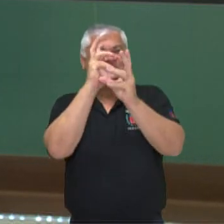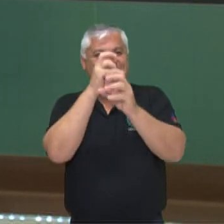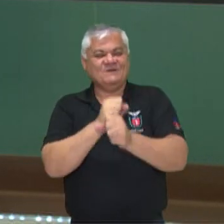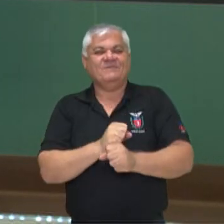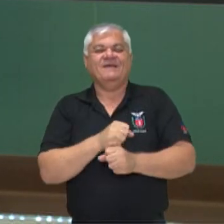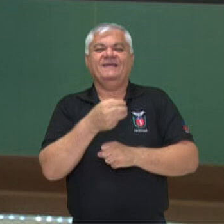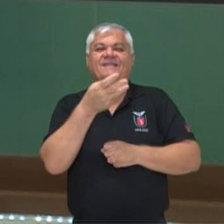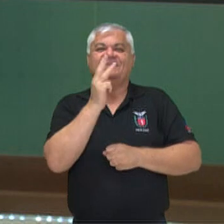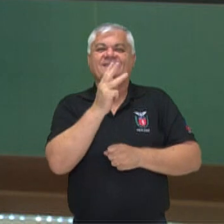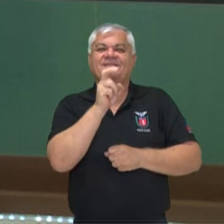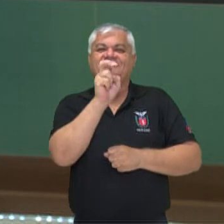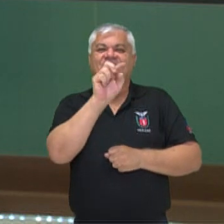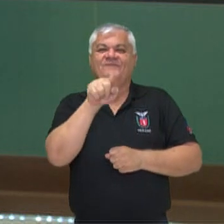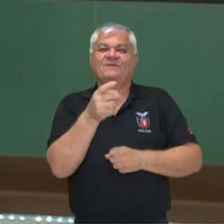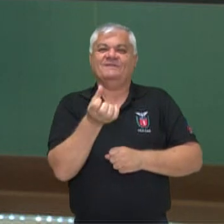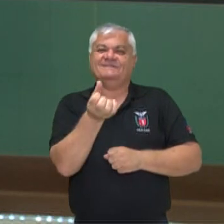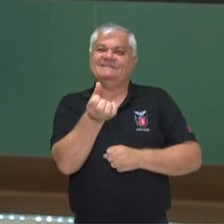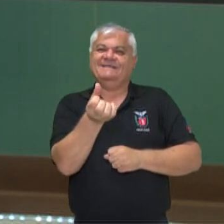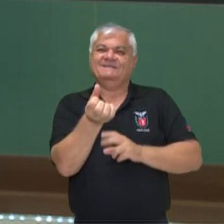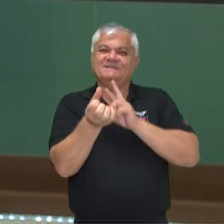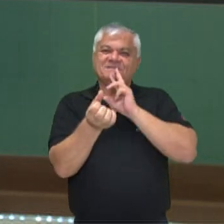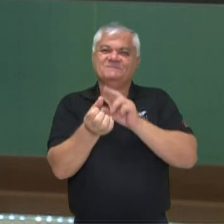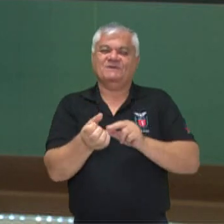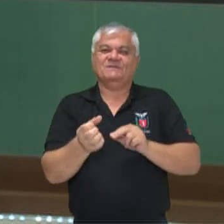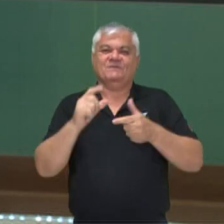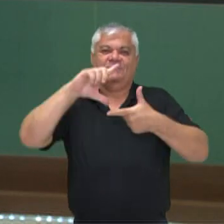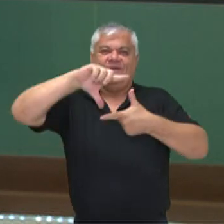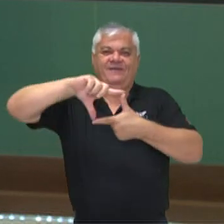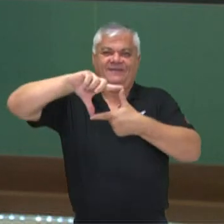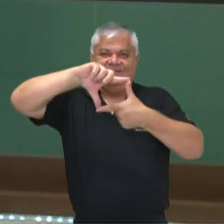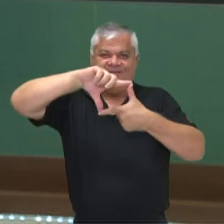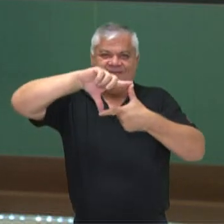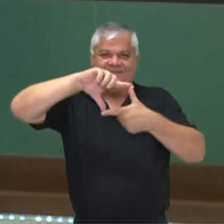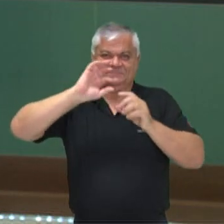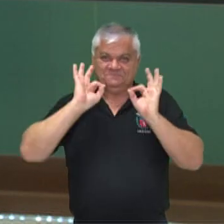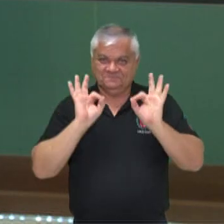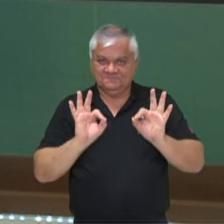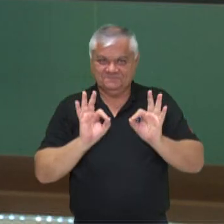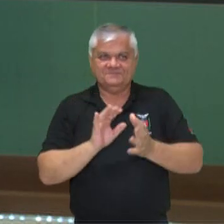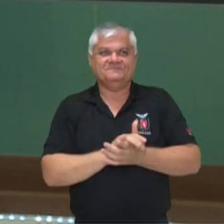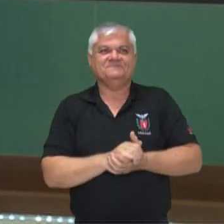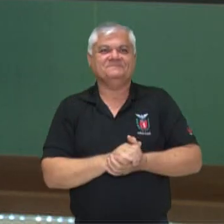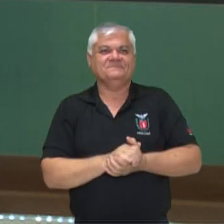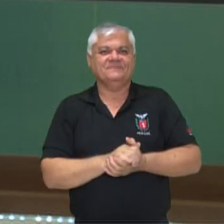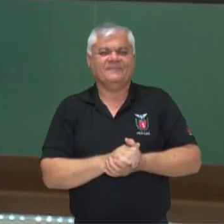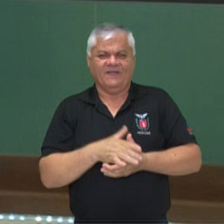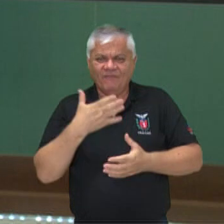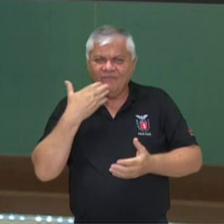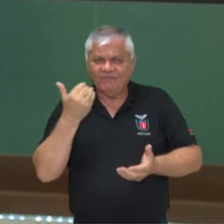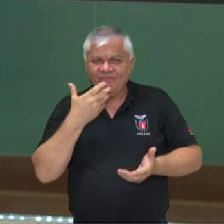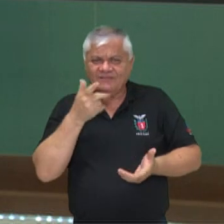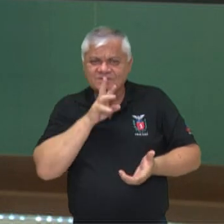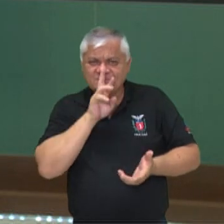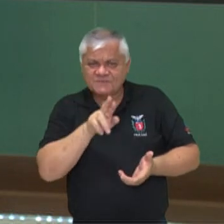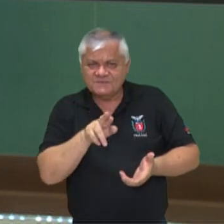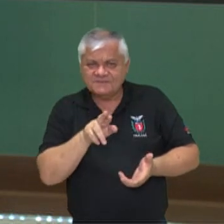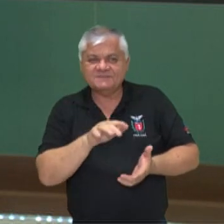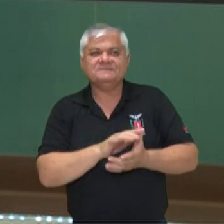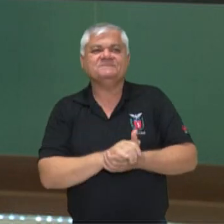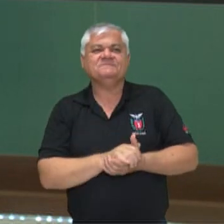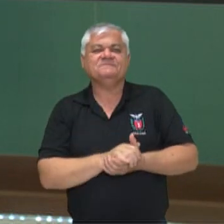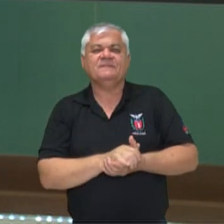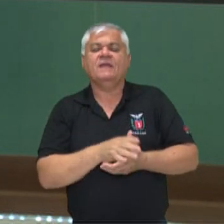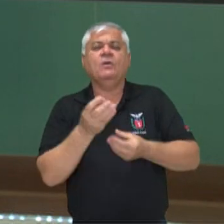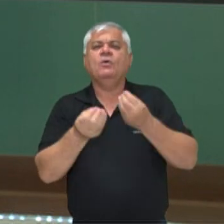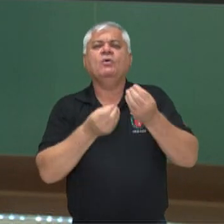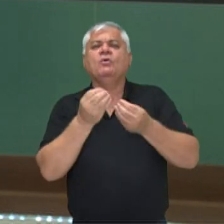lados, 35,6 é o perímetro do retângulo, tá bom? Veja como agora fica fácil de responder as perguntas. Qual